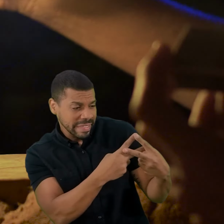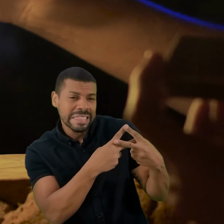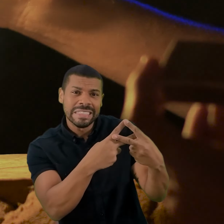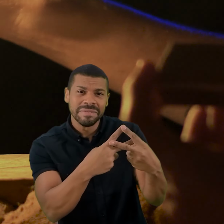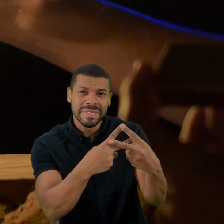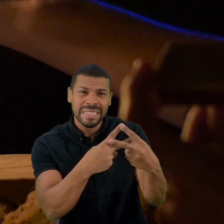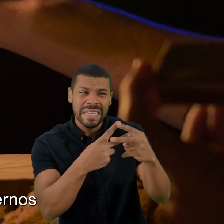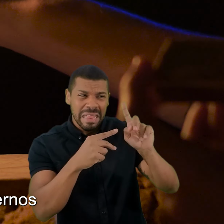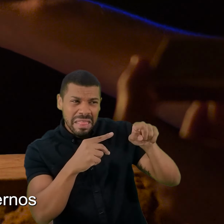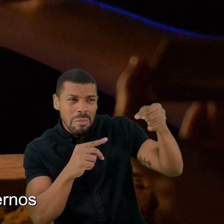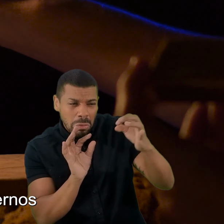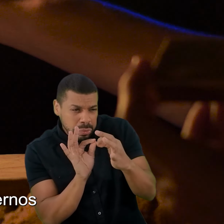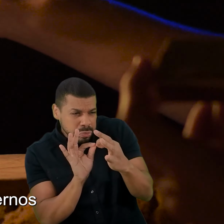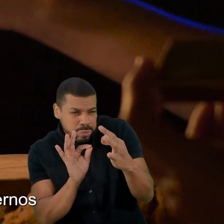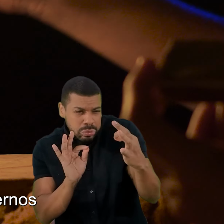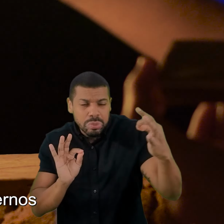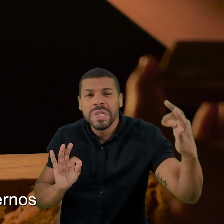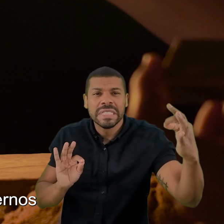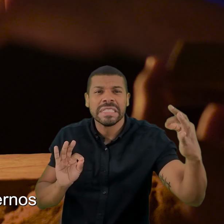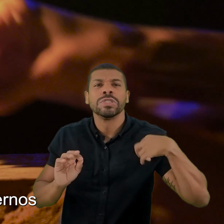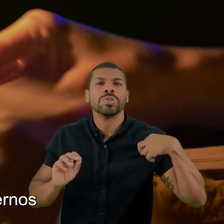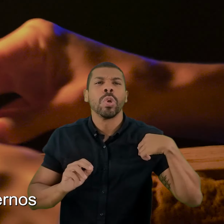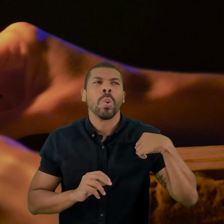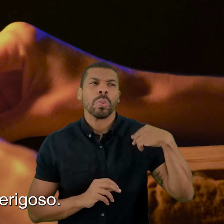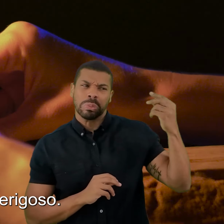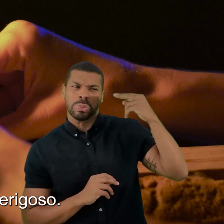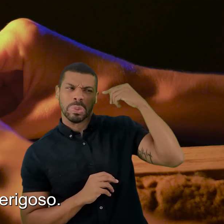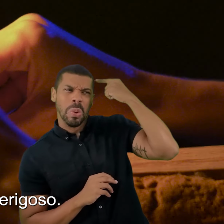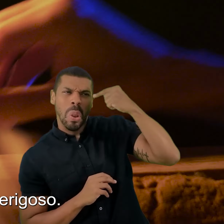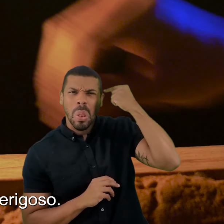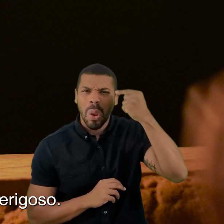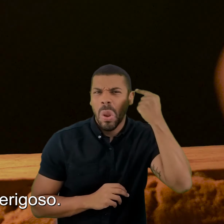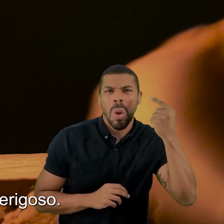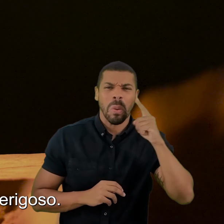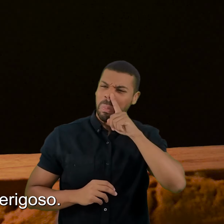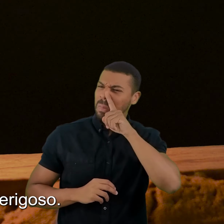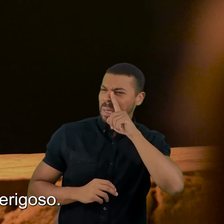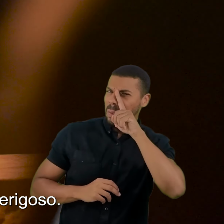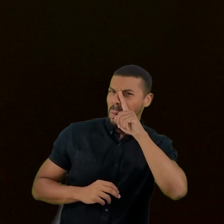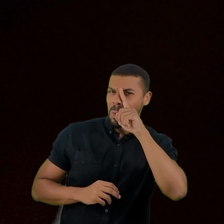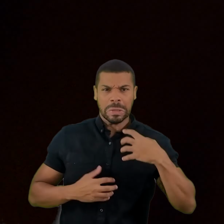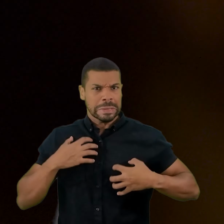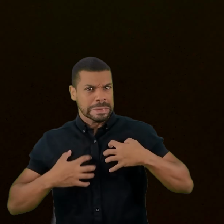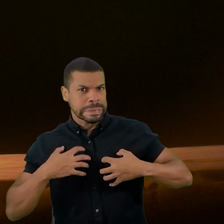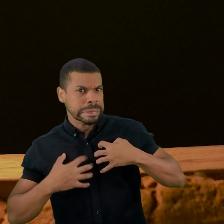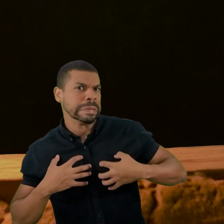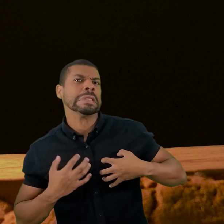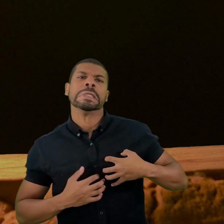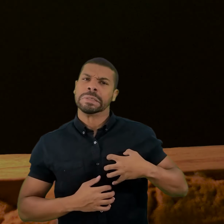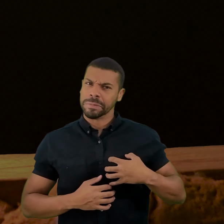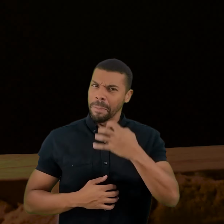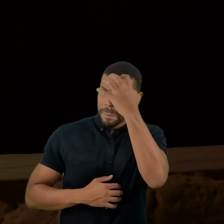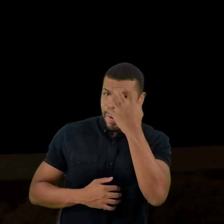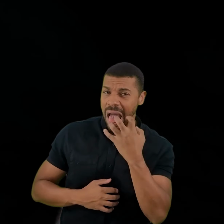Foi preso e internado distante dos outros internos, porque era considerado agressivo e perigoso.